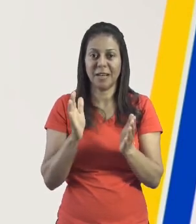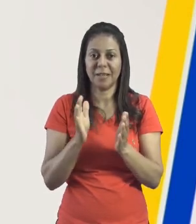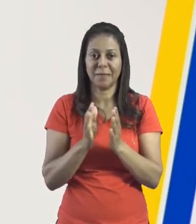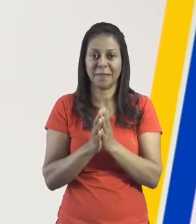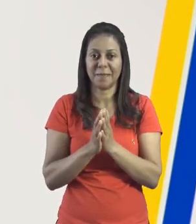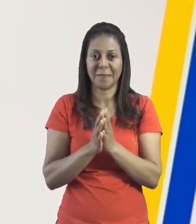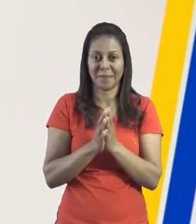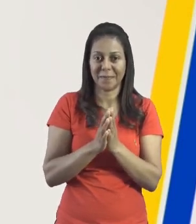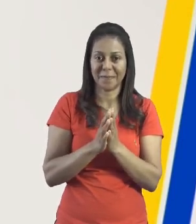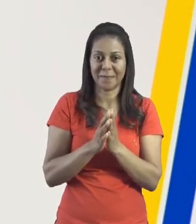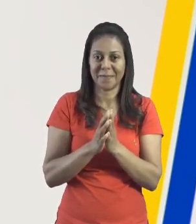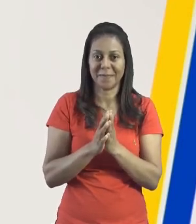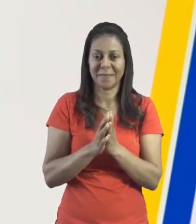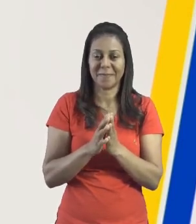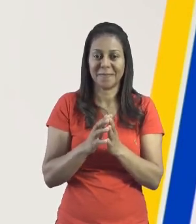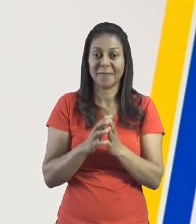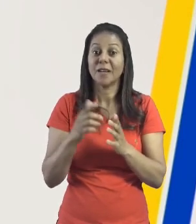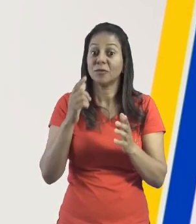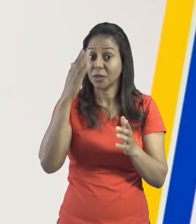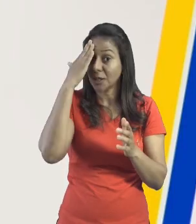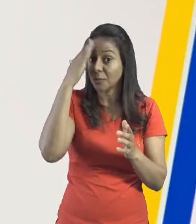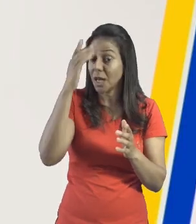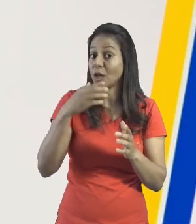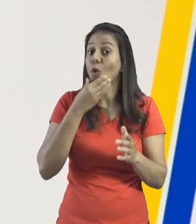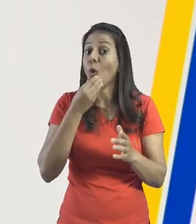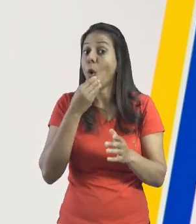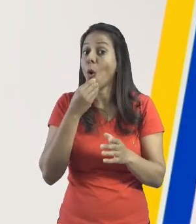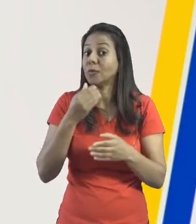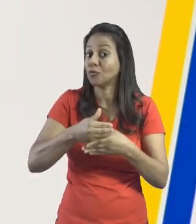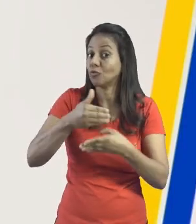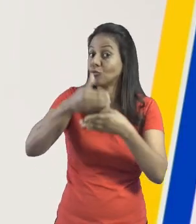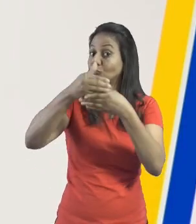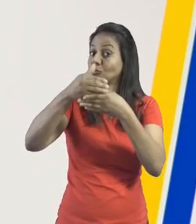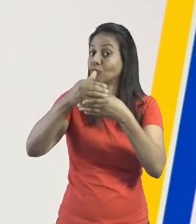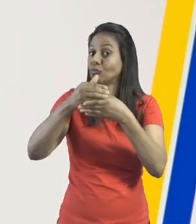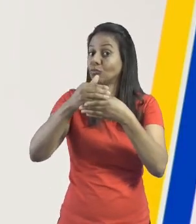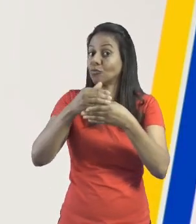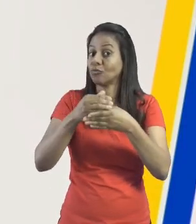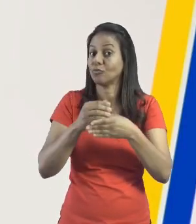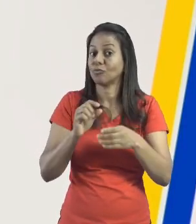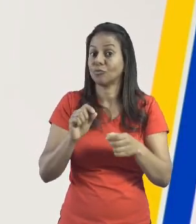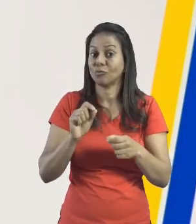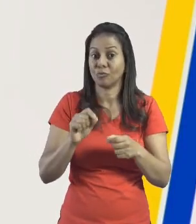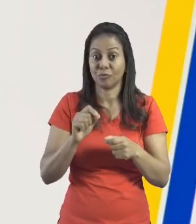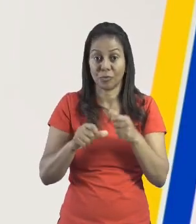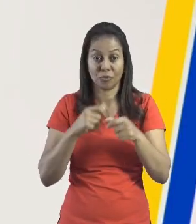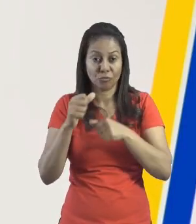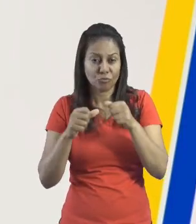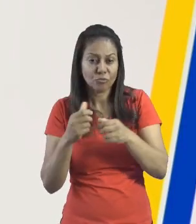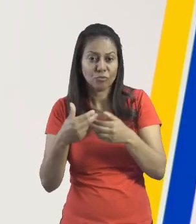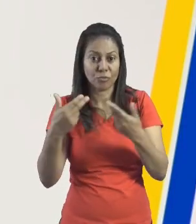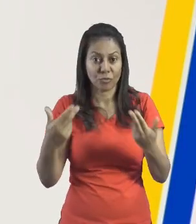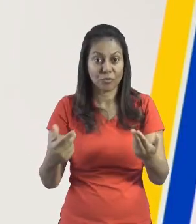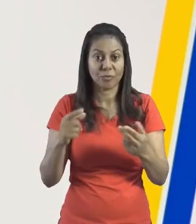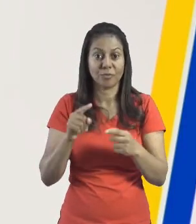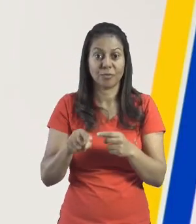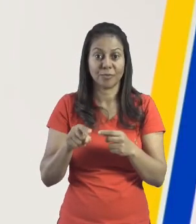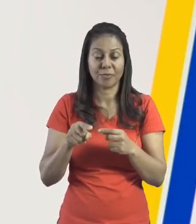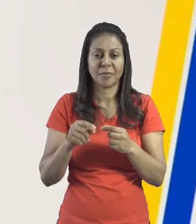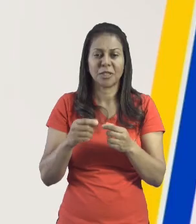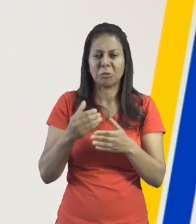Você sabia que pedreiro é o profissional que constrói ou reveste muros, paredes, escadas, vigas,